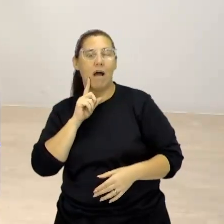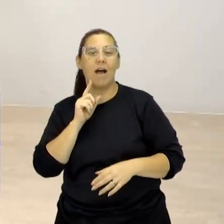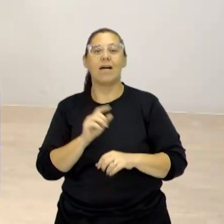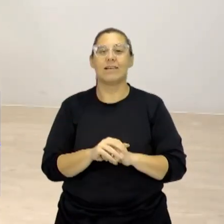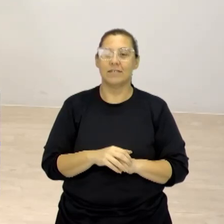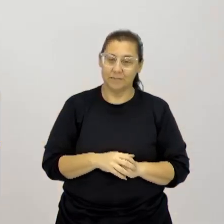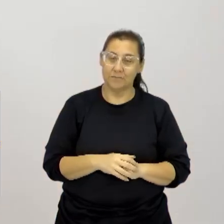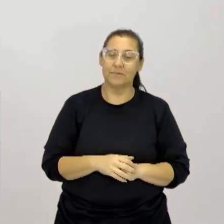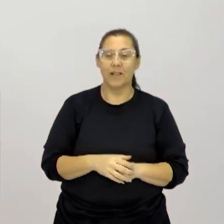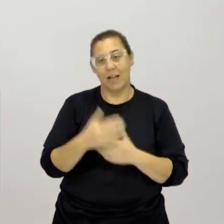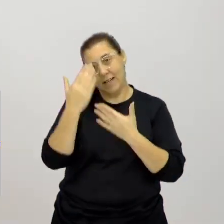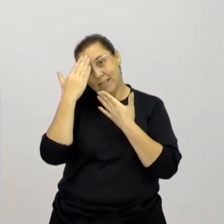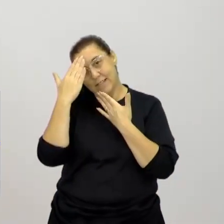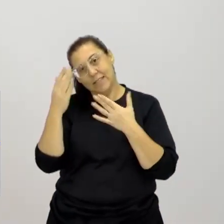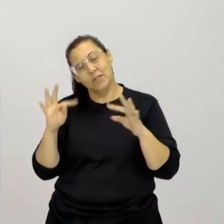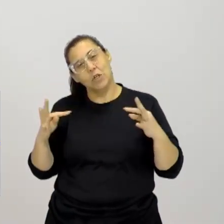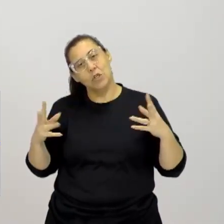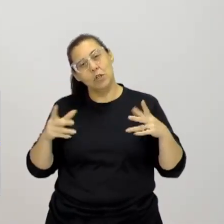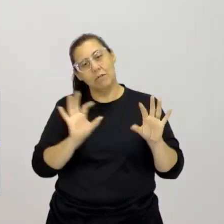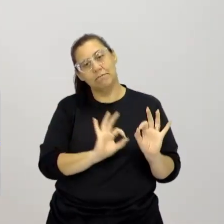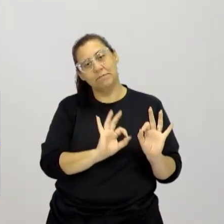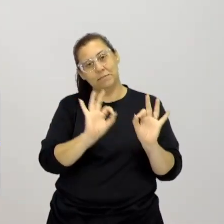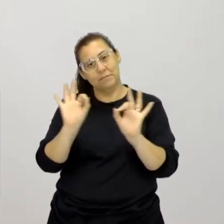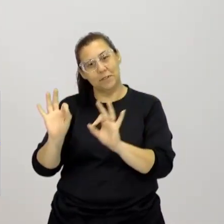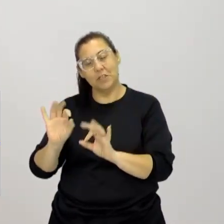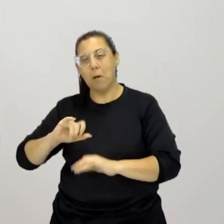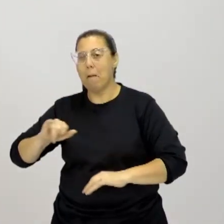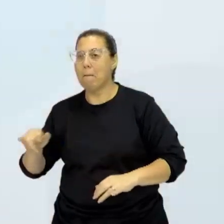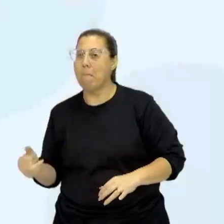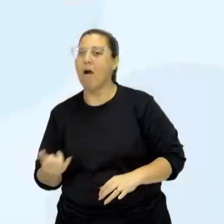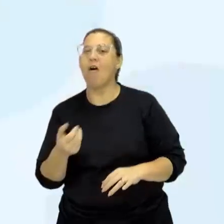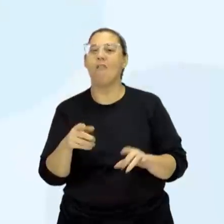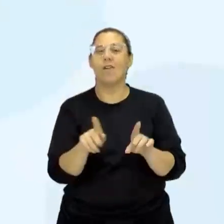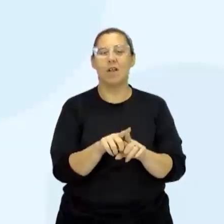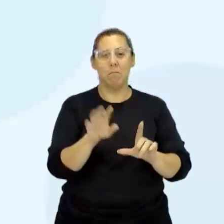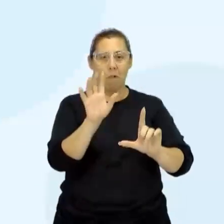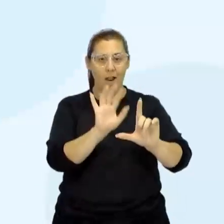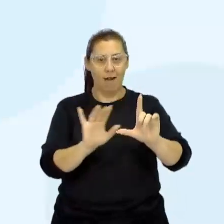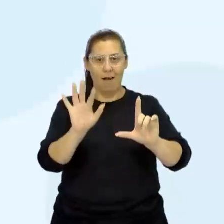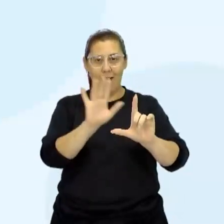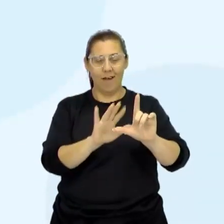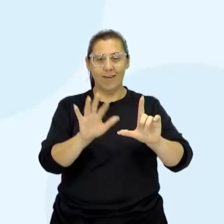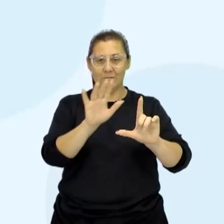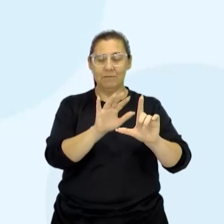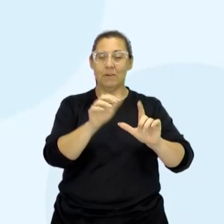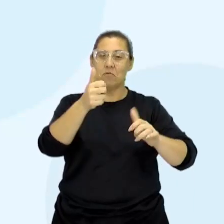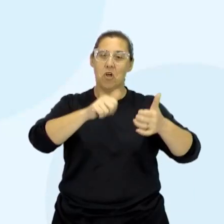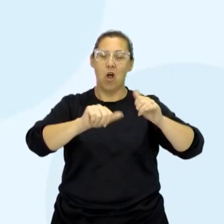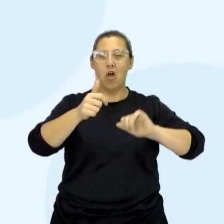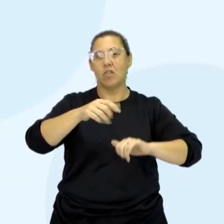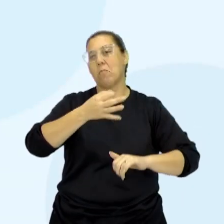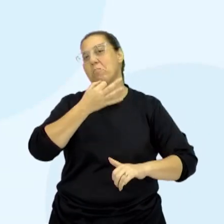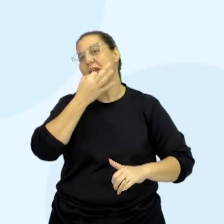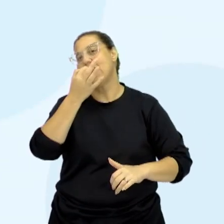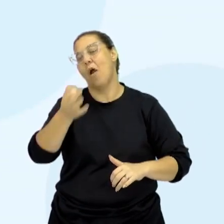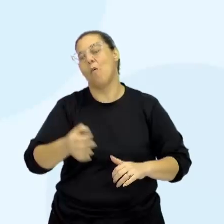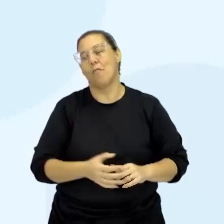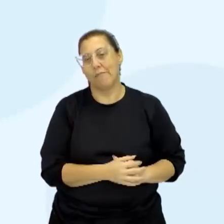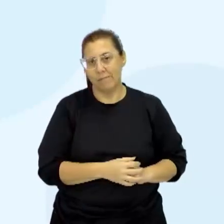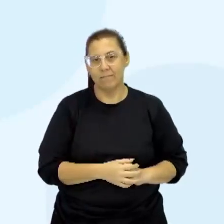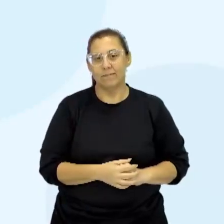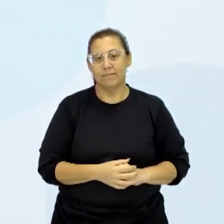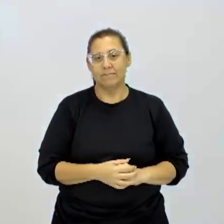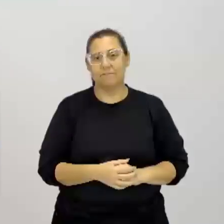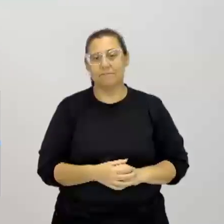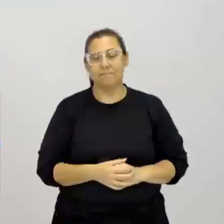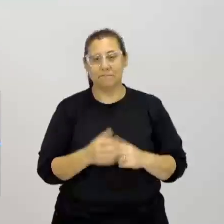Eu que agradeço, agradeço a todos aí que nos assistiram, tá? Aproveita aí, tá aparecendo o link já pro pessoal falar o que achou aí da aula e tal, deixa aí a sua